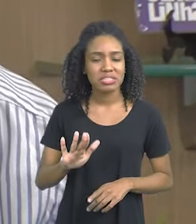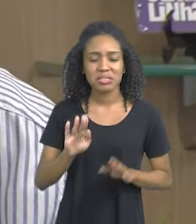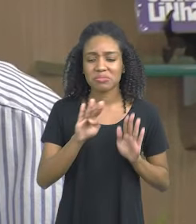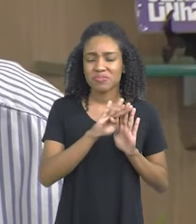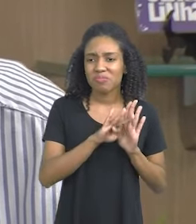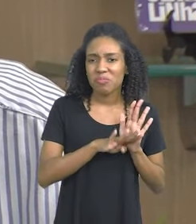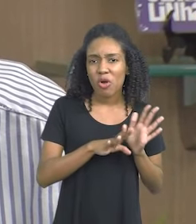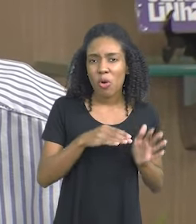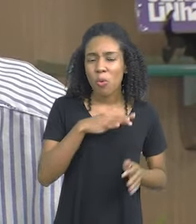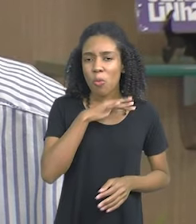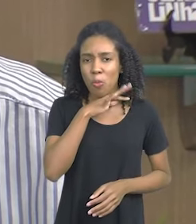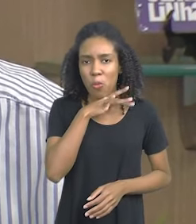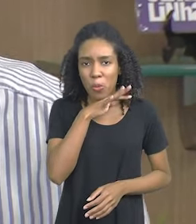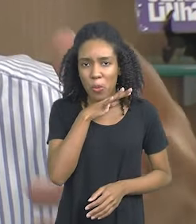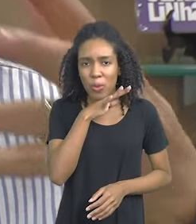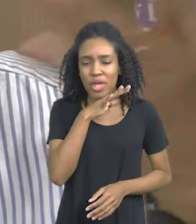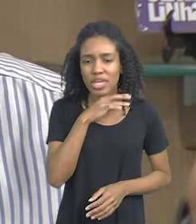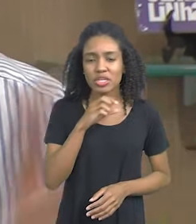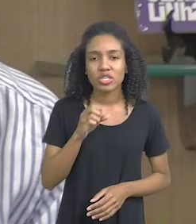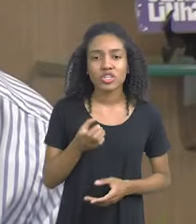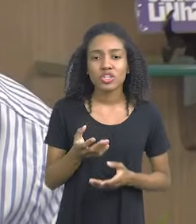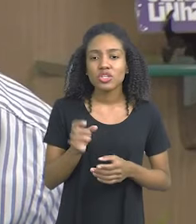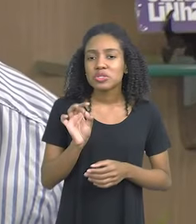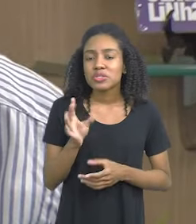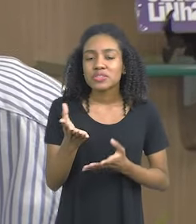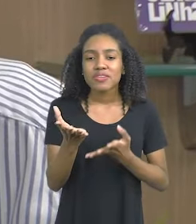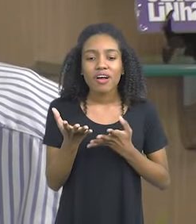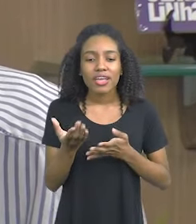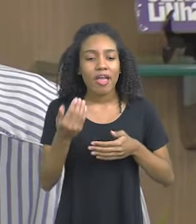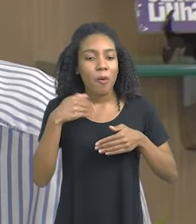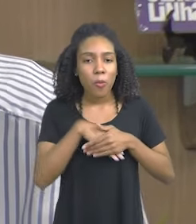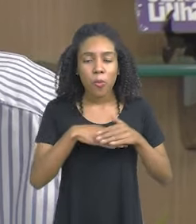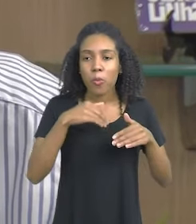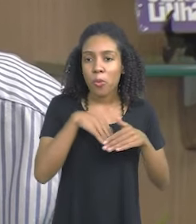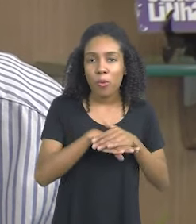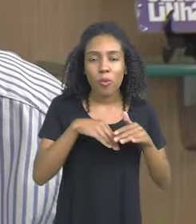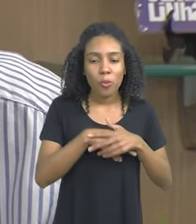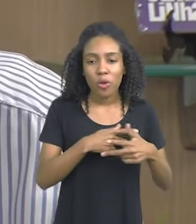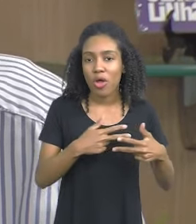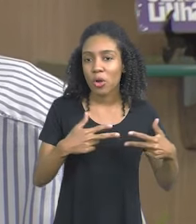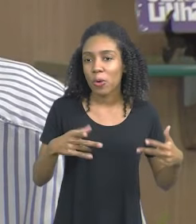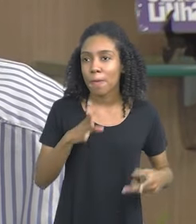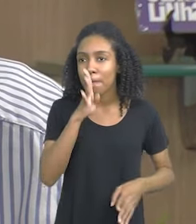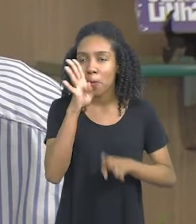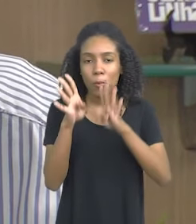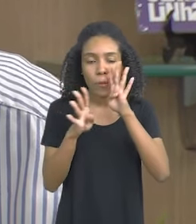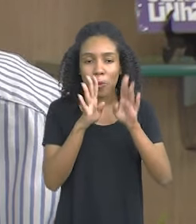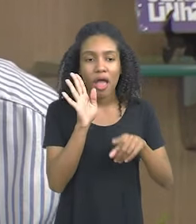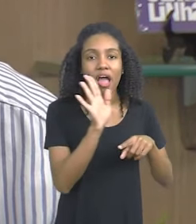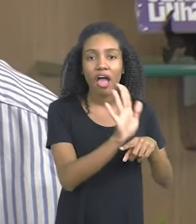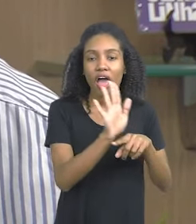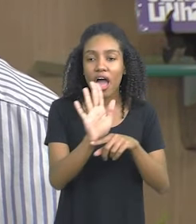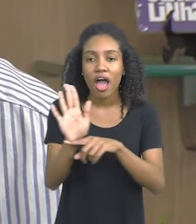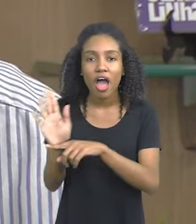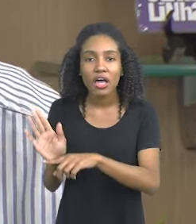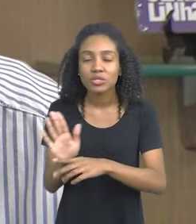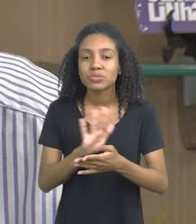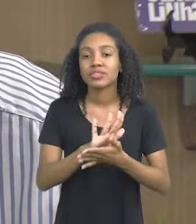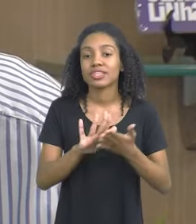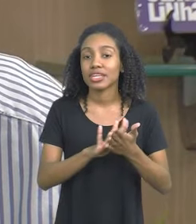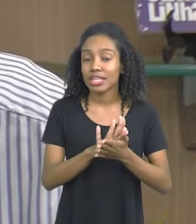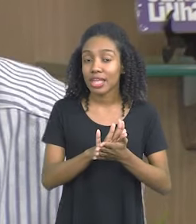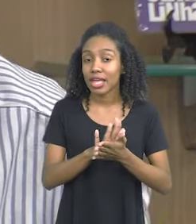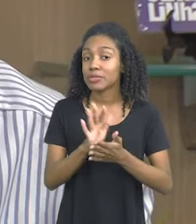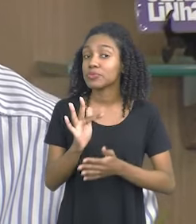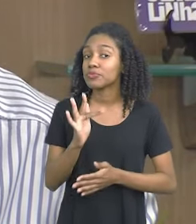têm, e quanto mais têm, um dia poderão estar empobrecidos. Da noite para o dia, tudo pode